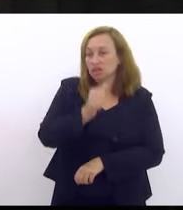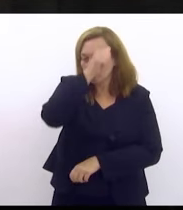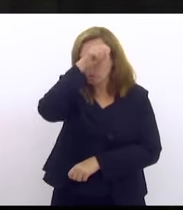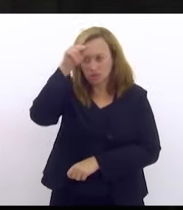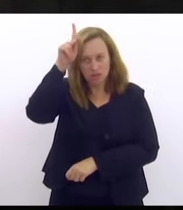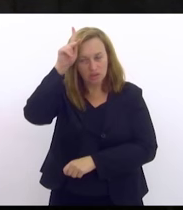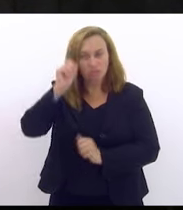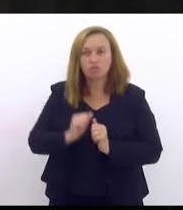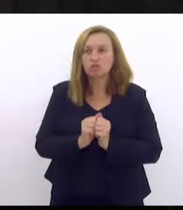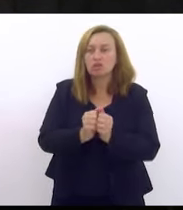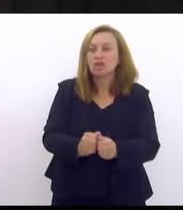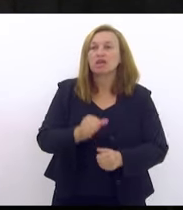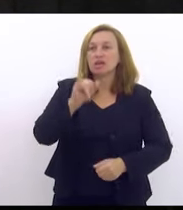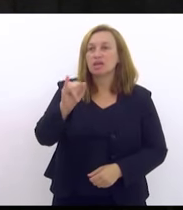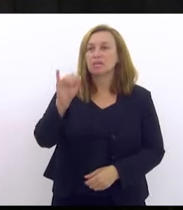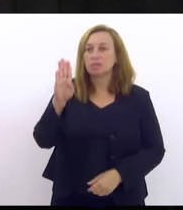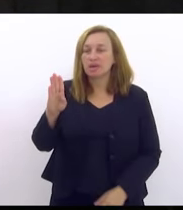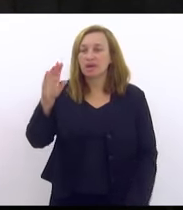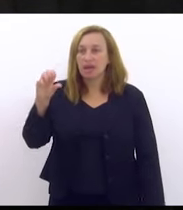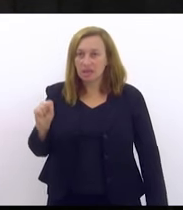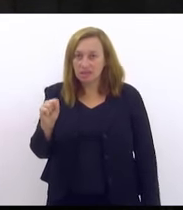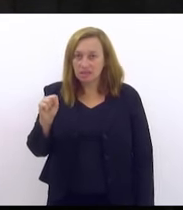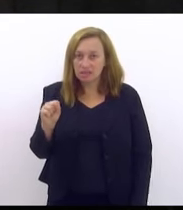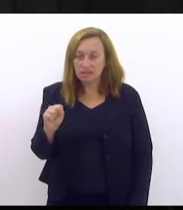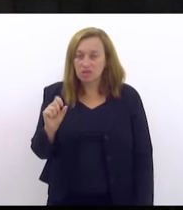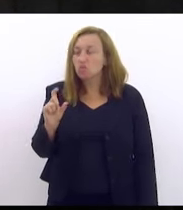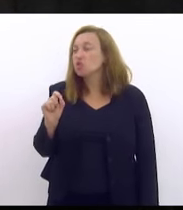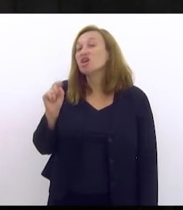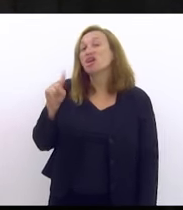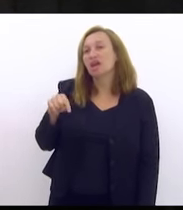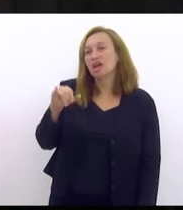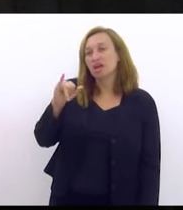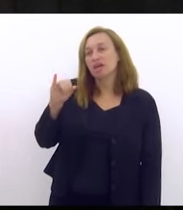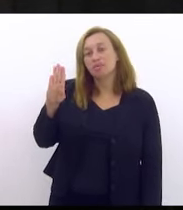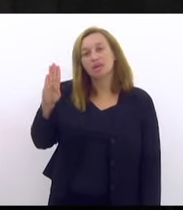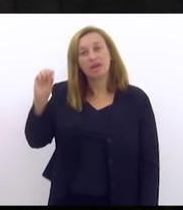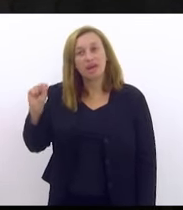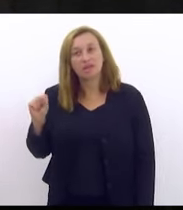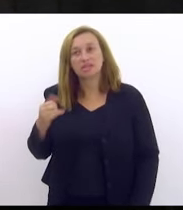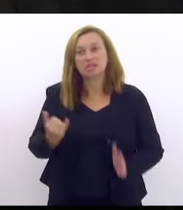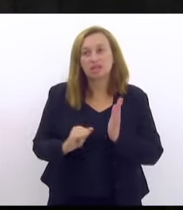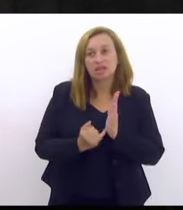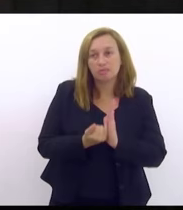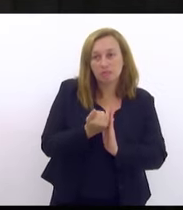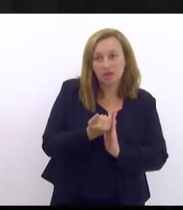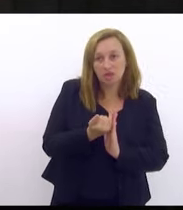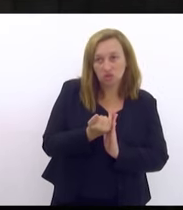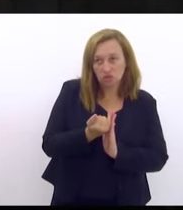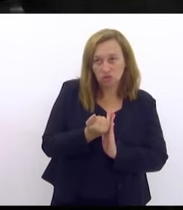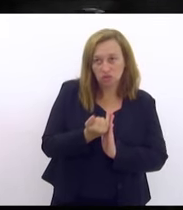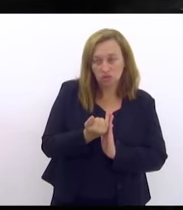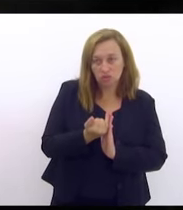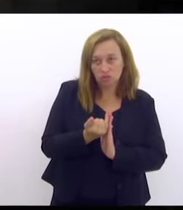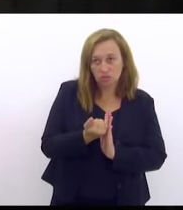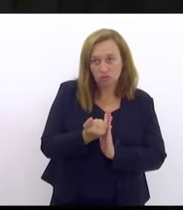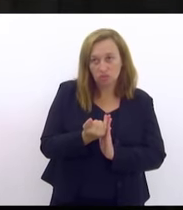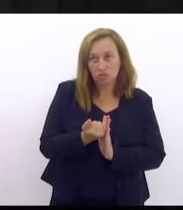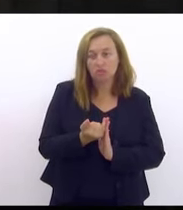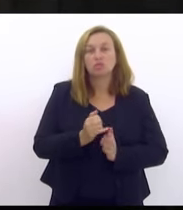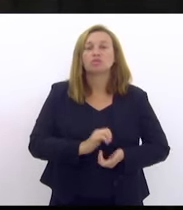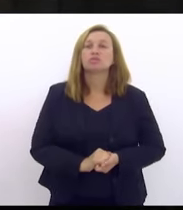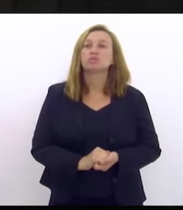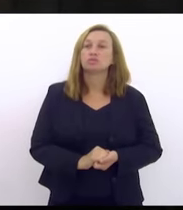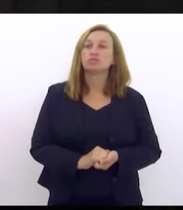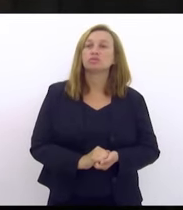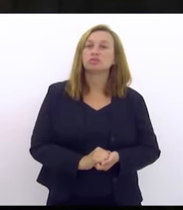o IBS, o que é o IBS? Imposto sobre Bens e Serviços.